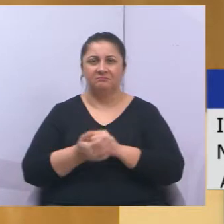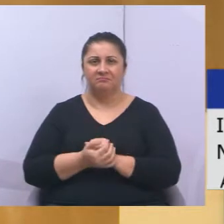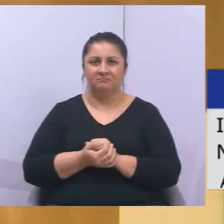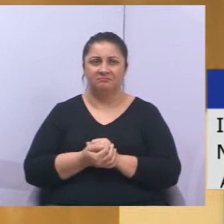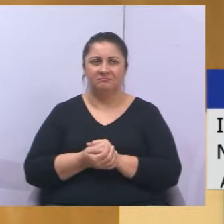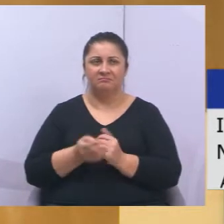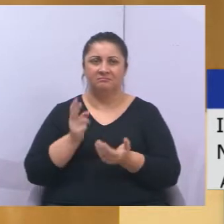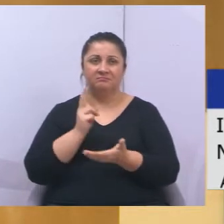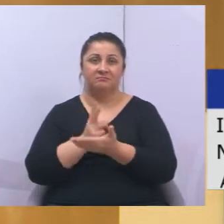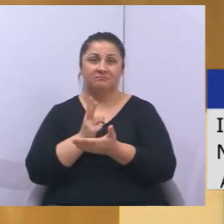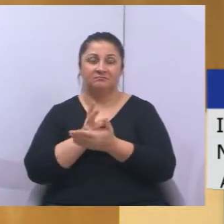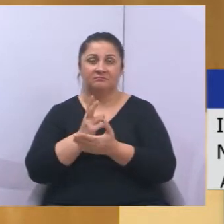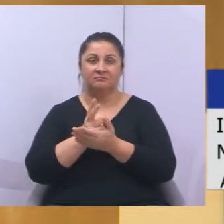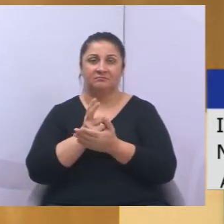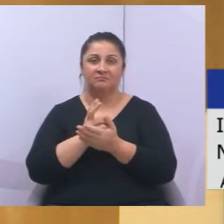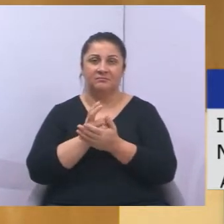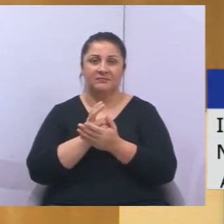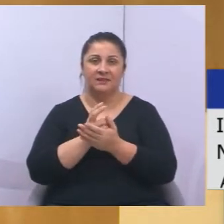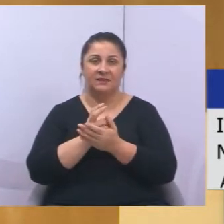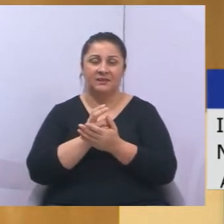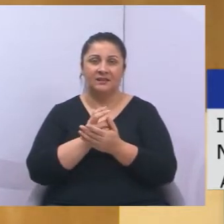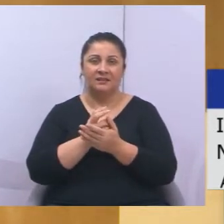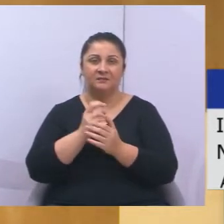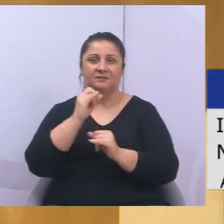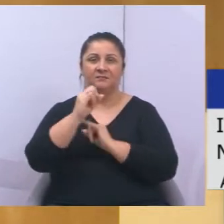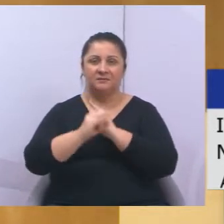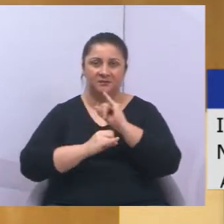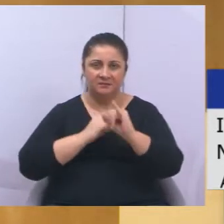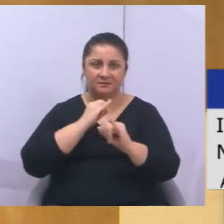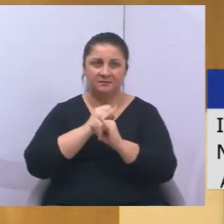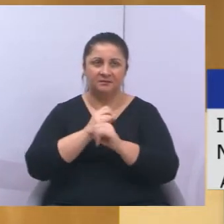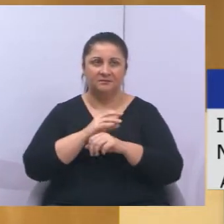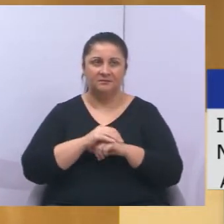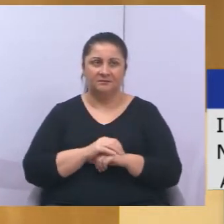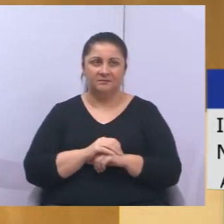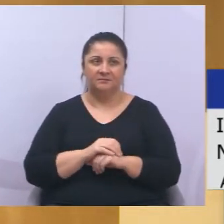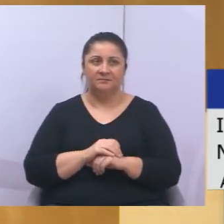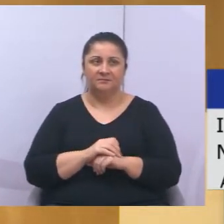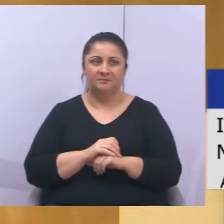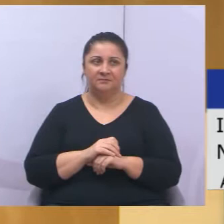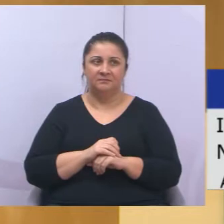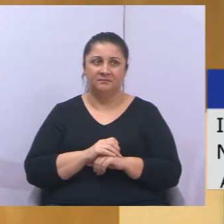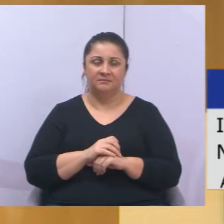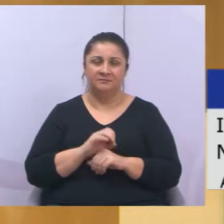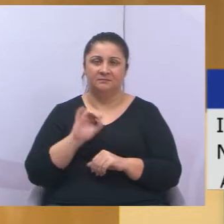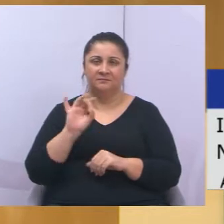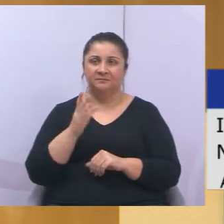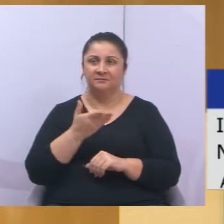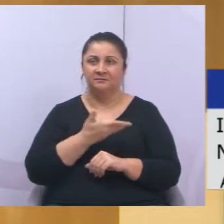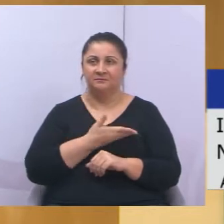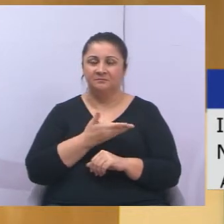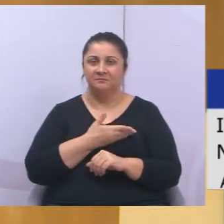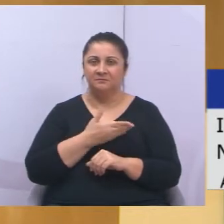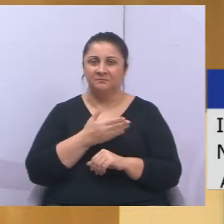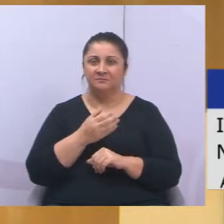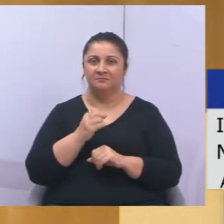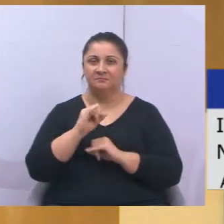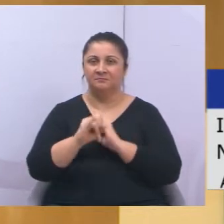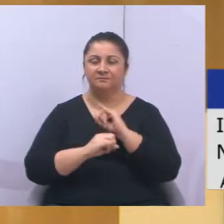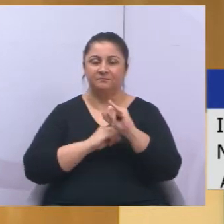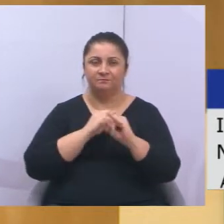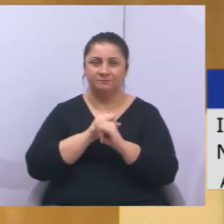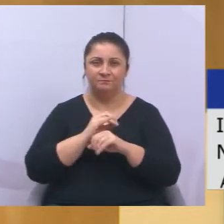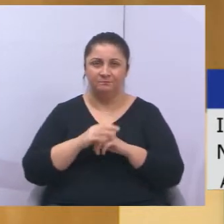sempre virtuais. Olha só, sempre tem aqueles amiguinhos virtual hoje em dia.